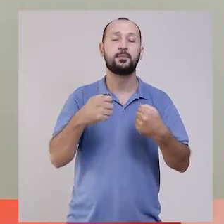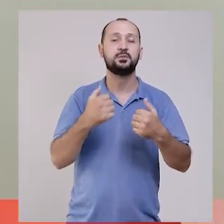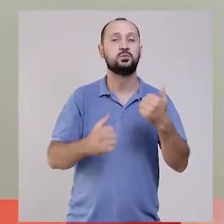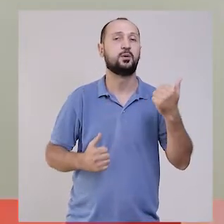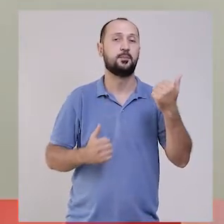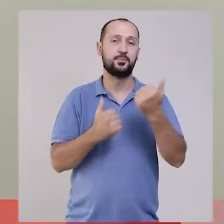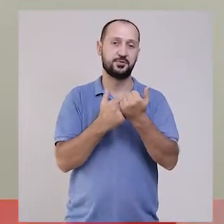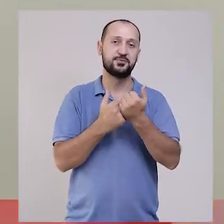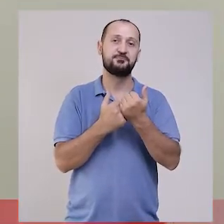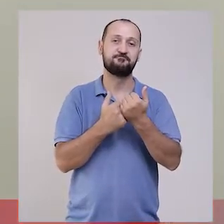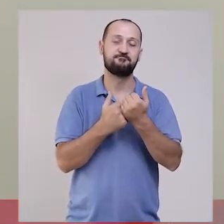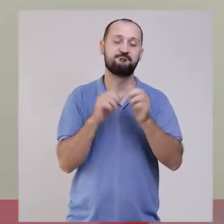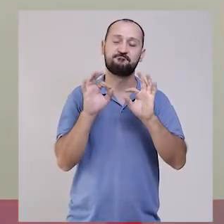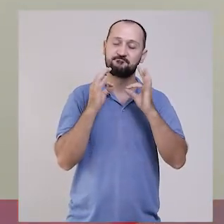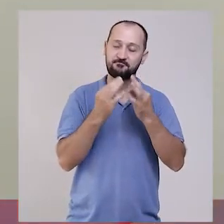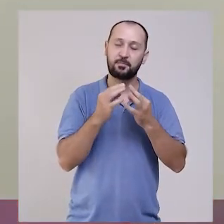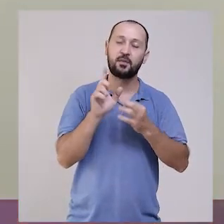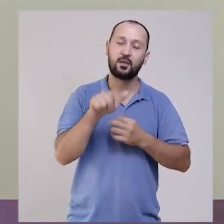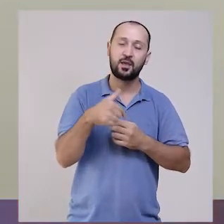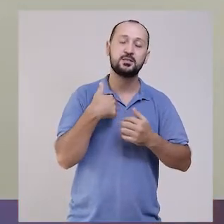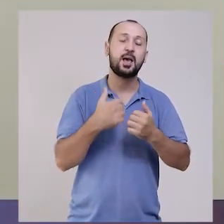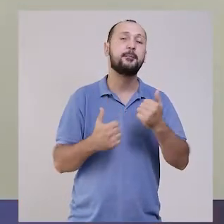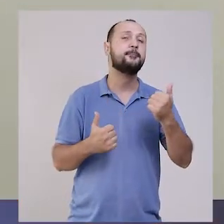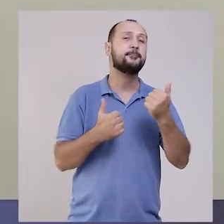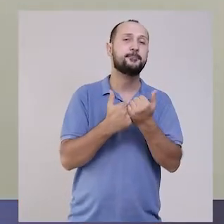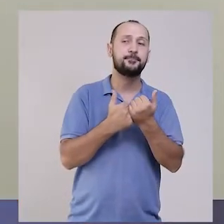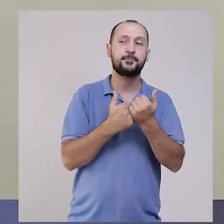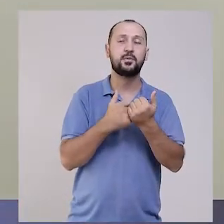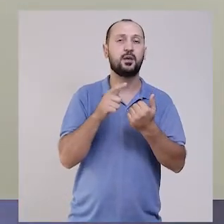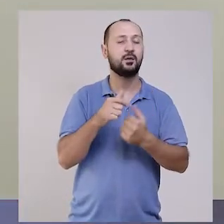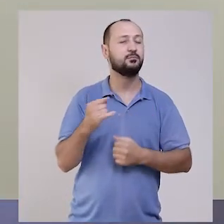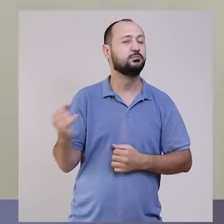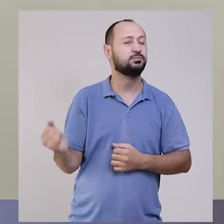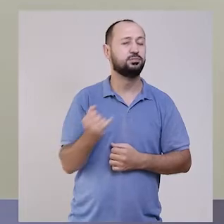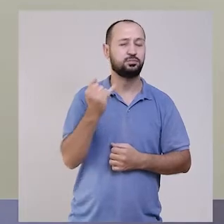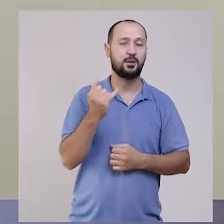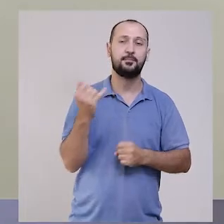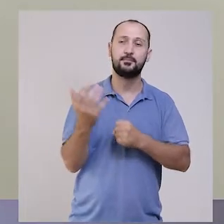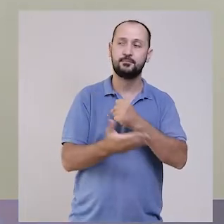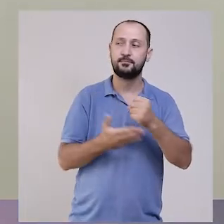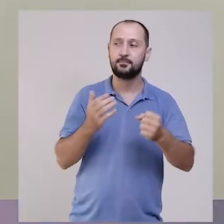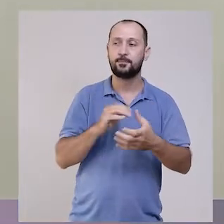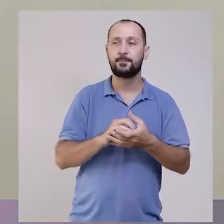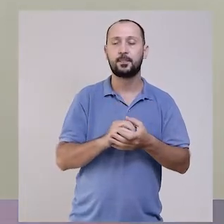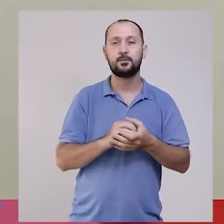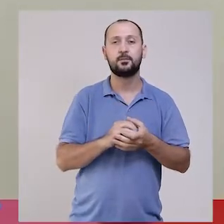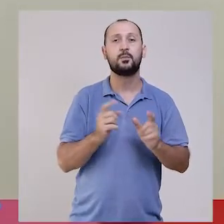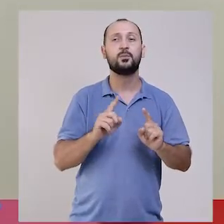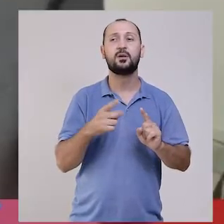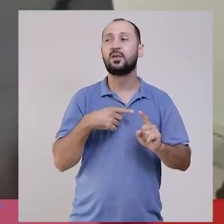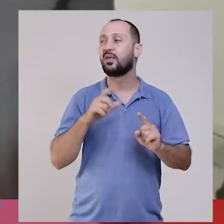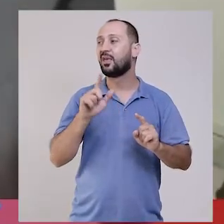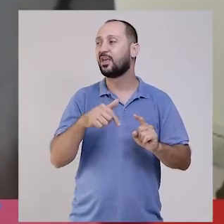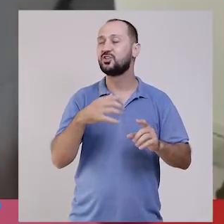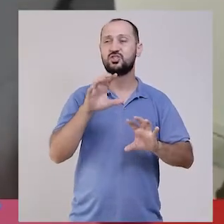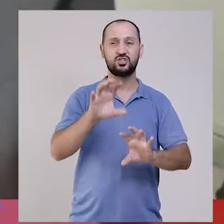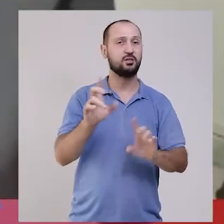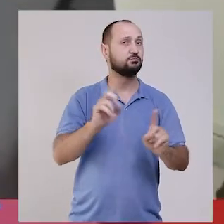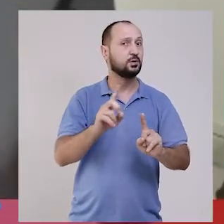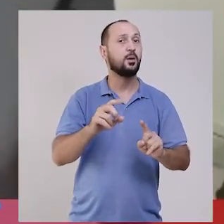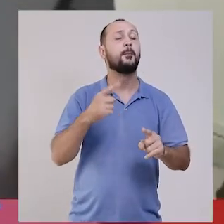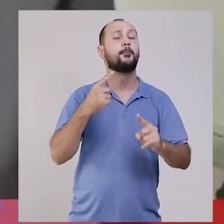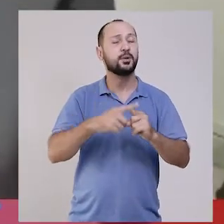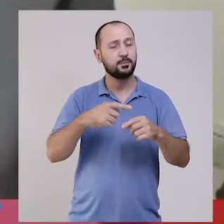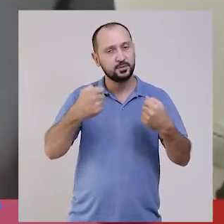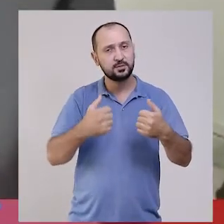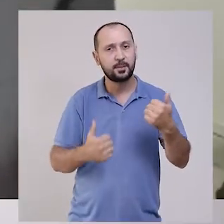da família. Esse apoio é fundamental. Muitas vezes não é questão de ajuda, não, é questão de apoio, é questão de estar ali